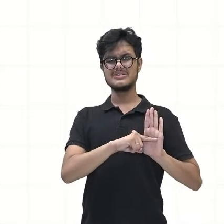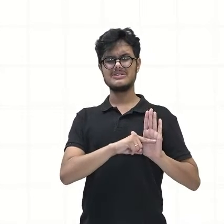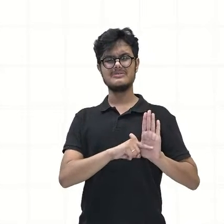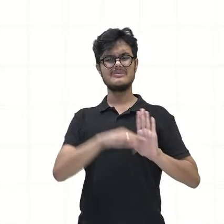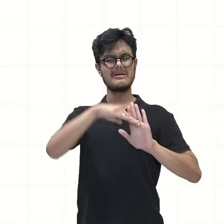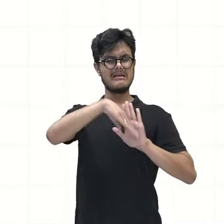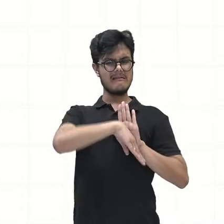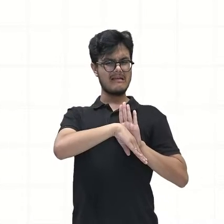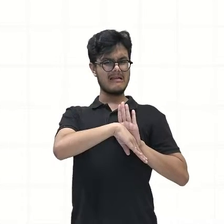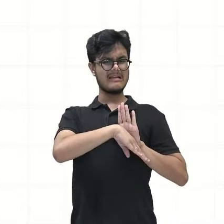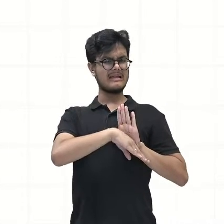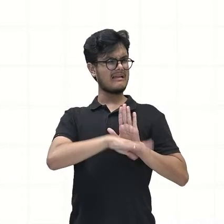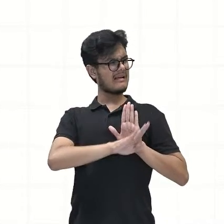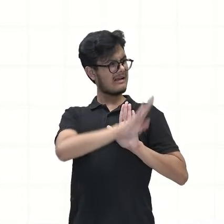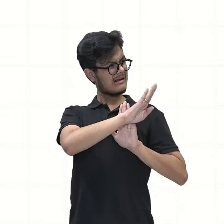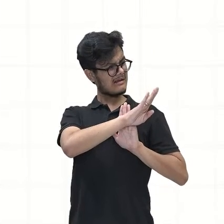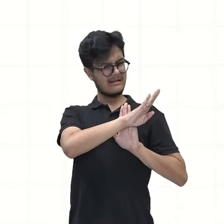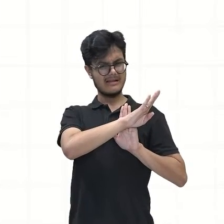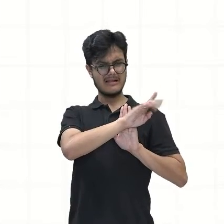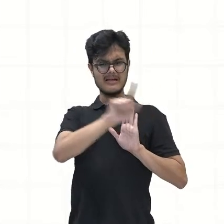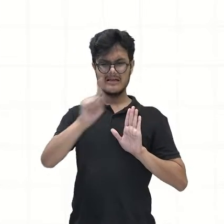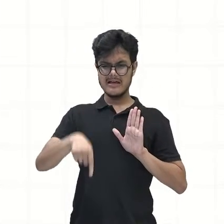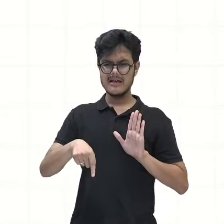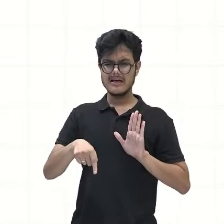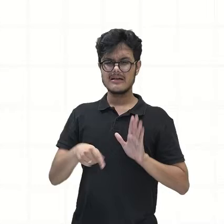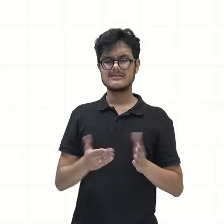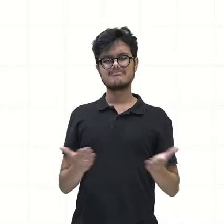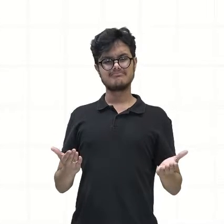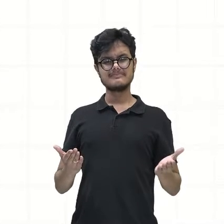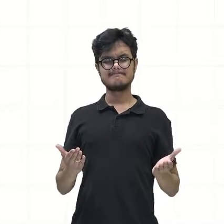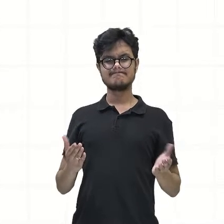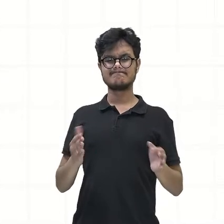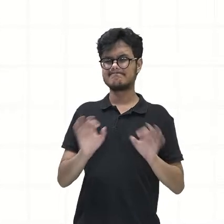não é muito clara, mas ela consegue estar aqui